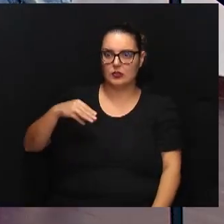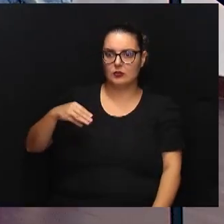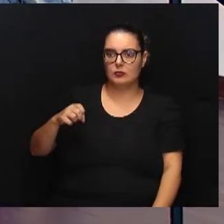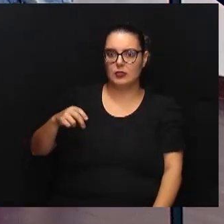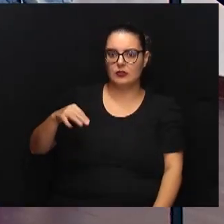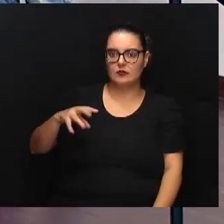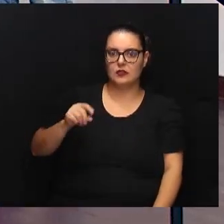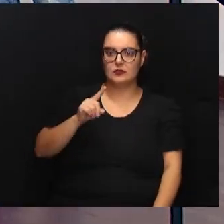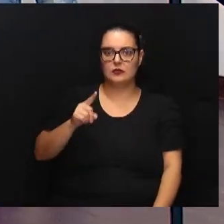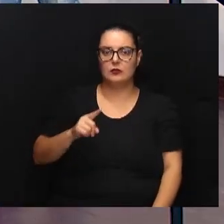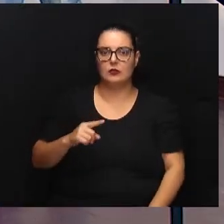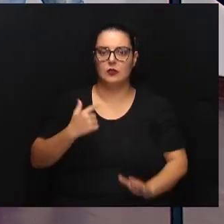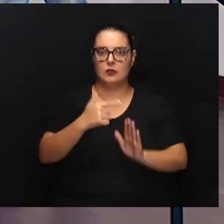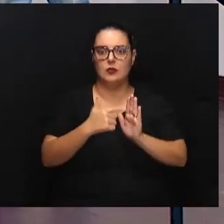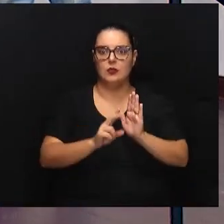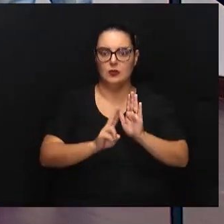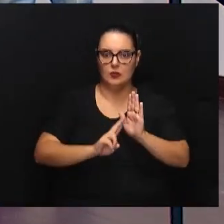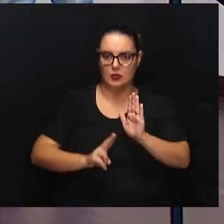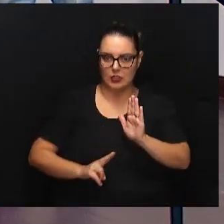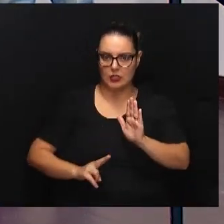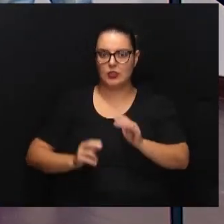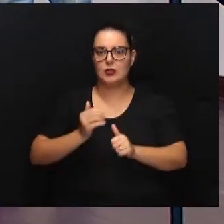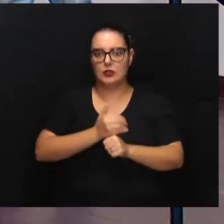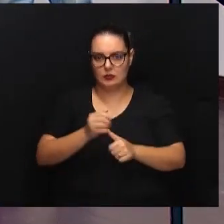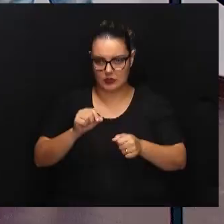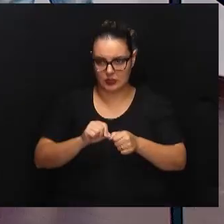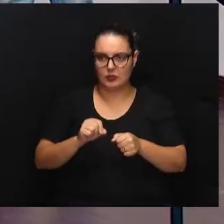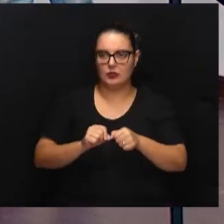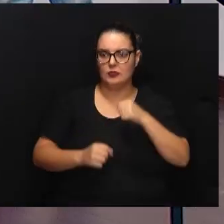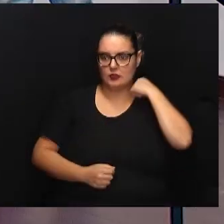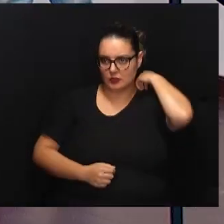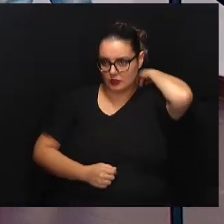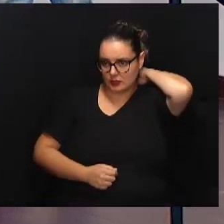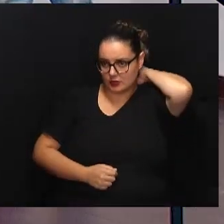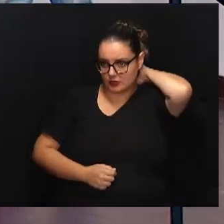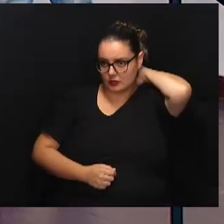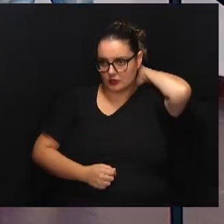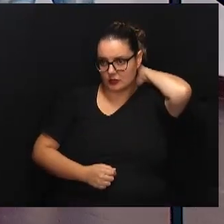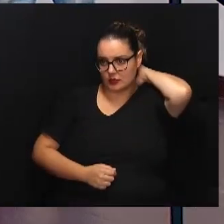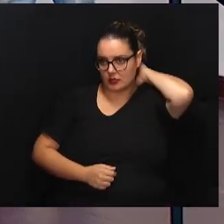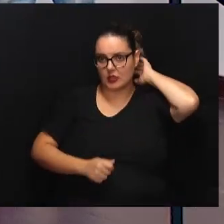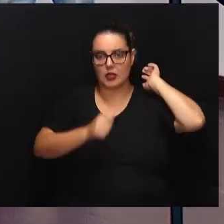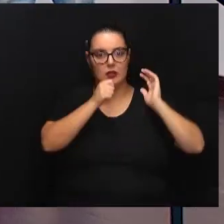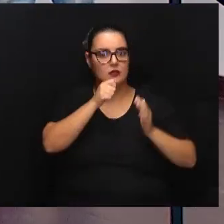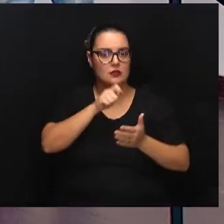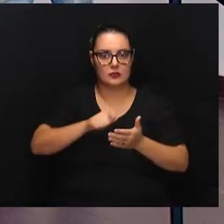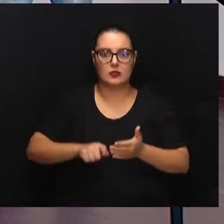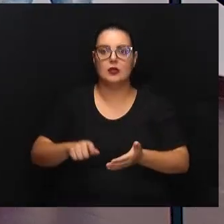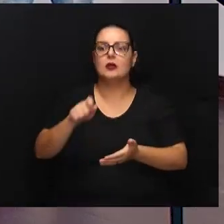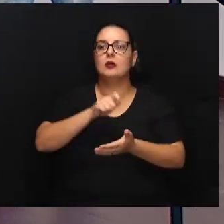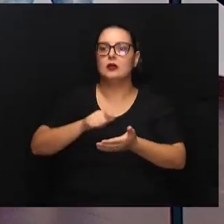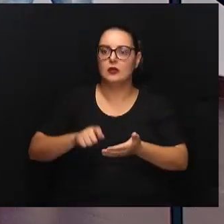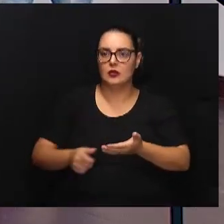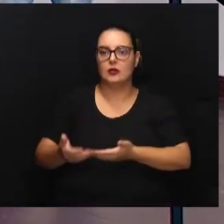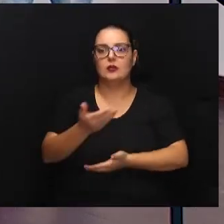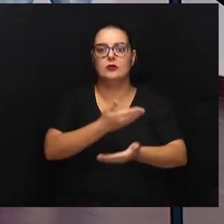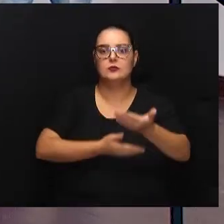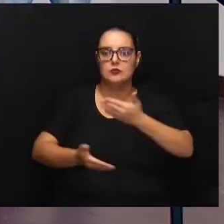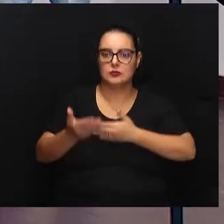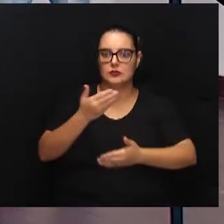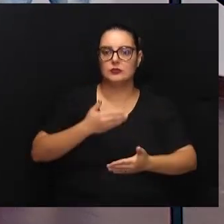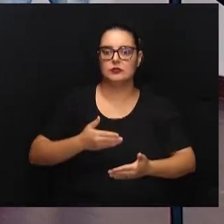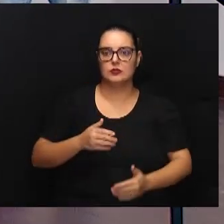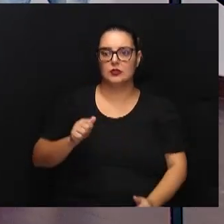está fazendo. Então quem não assinou, assinem. Compartilhar esse abaixo-assinado não só entre